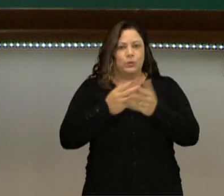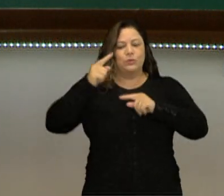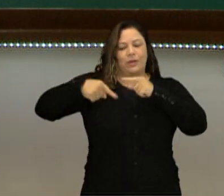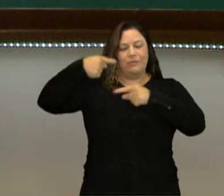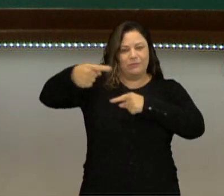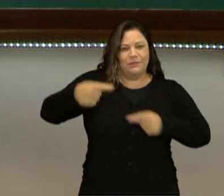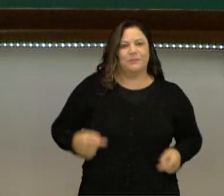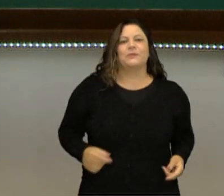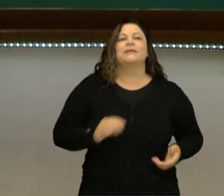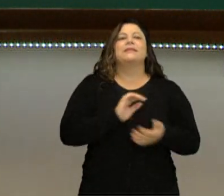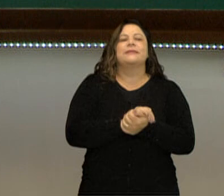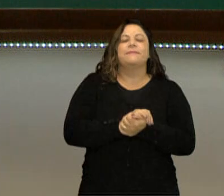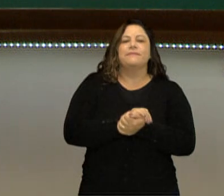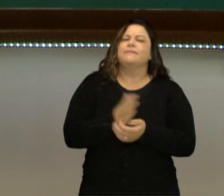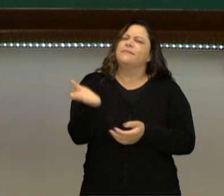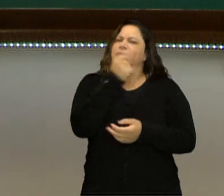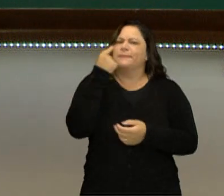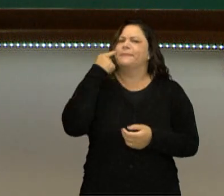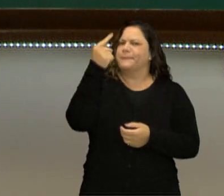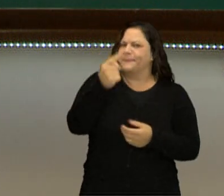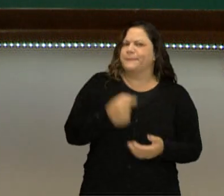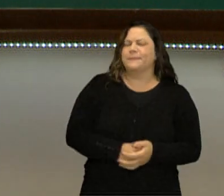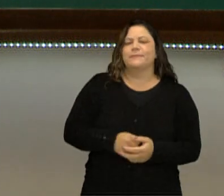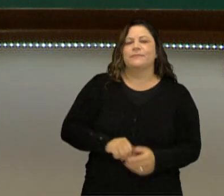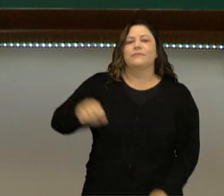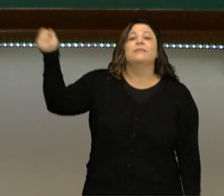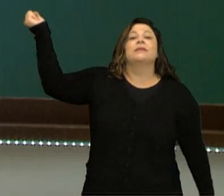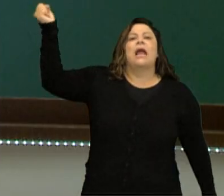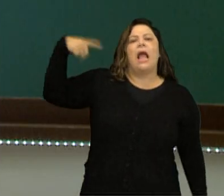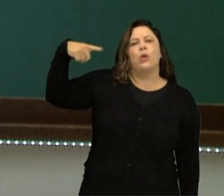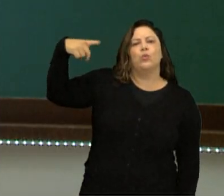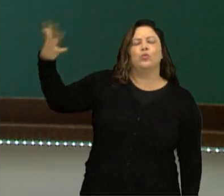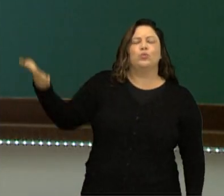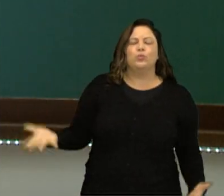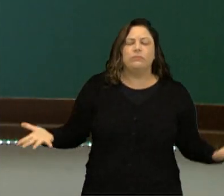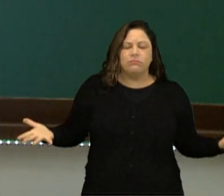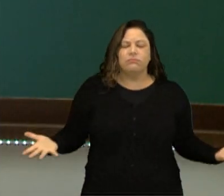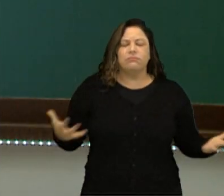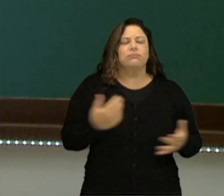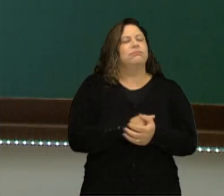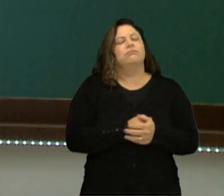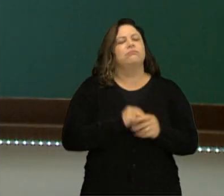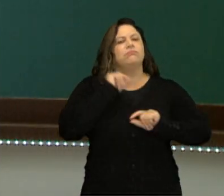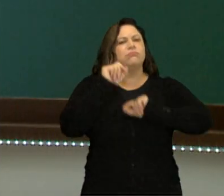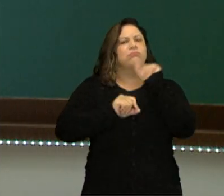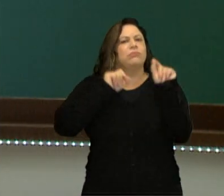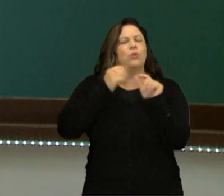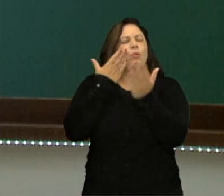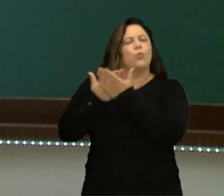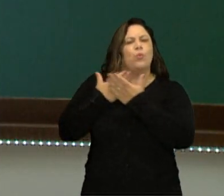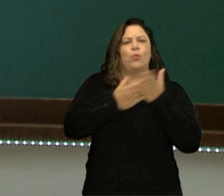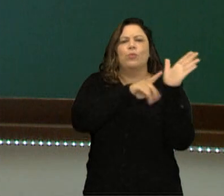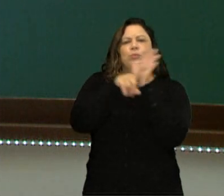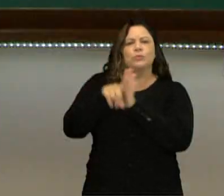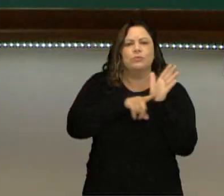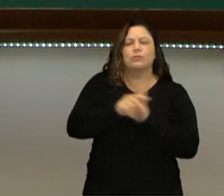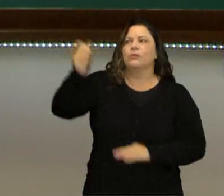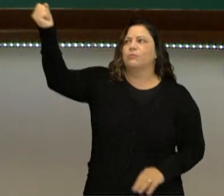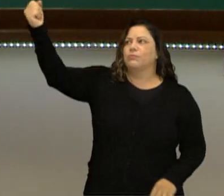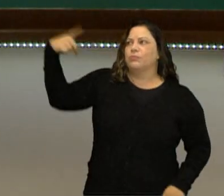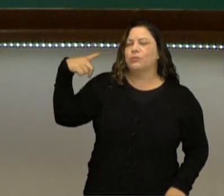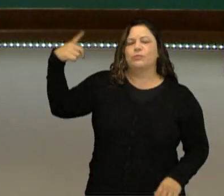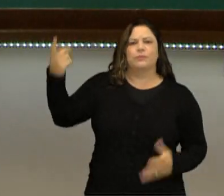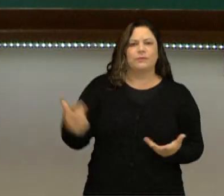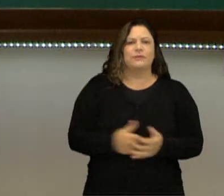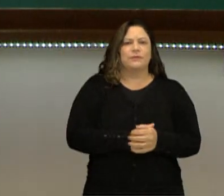adiante. Então vamos lá, a luz, pessoal. Vale destacar que o estudo da luz, ele compreende